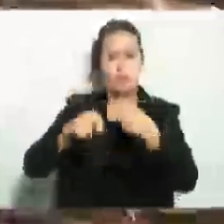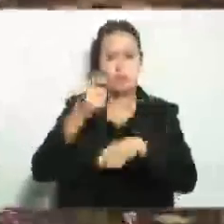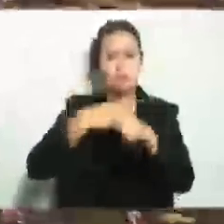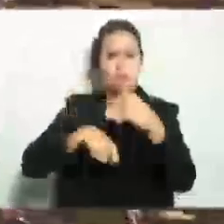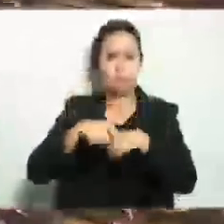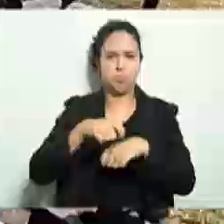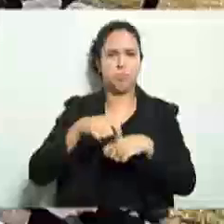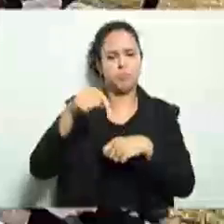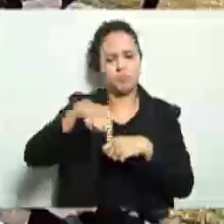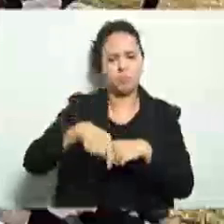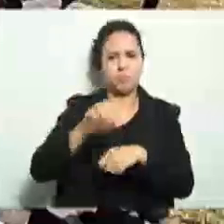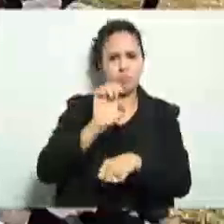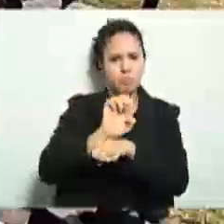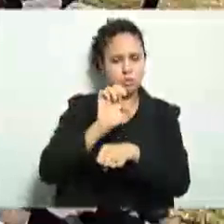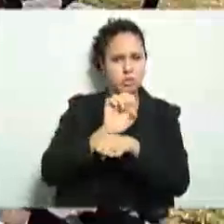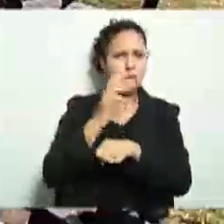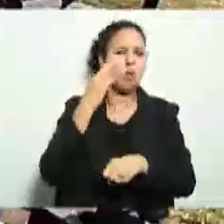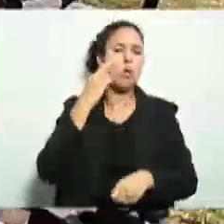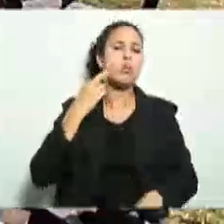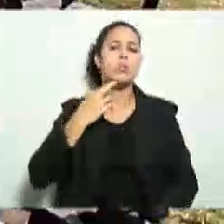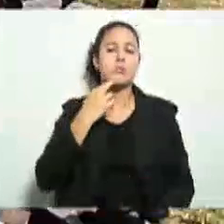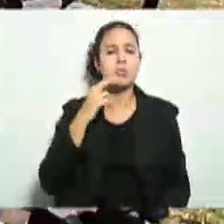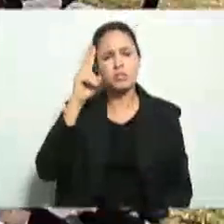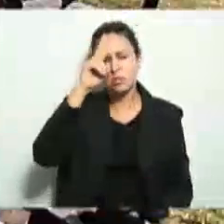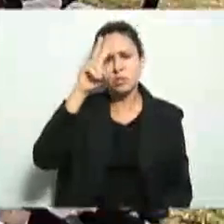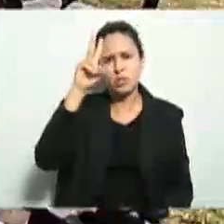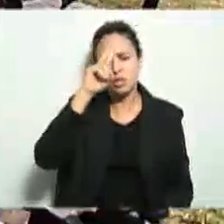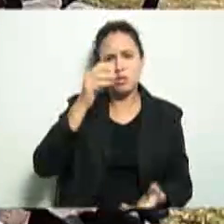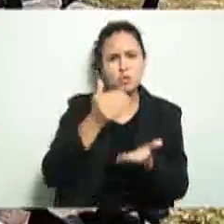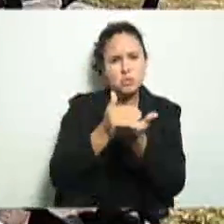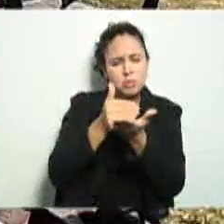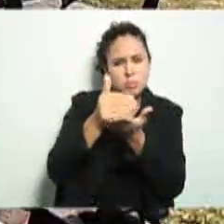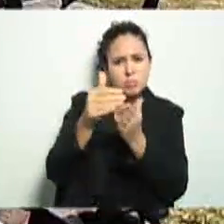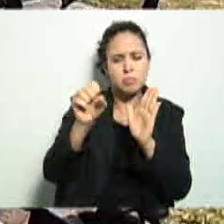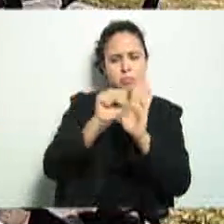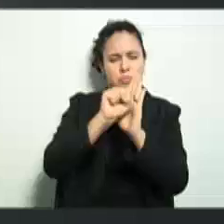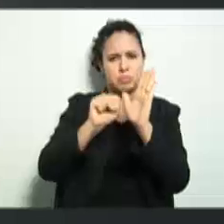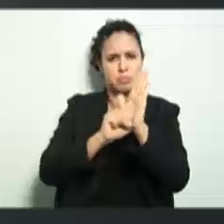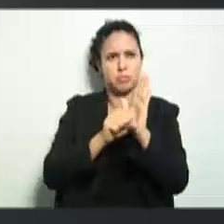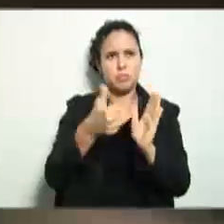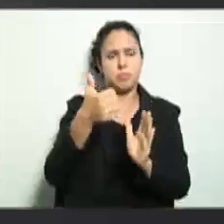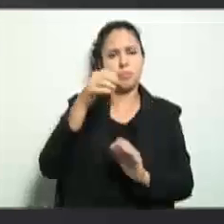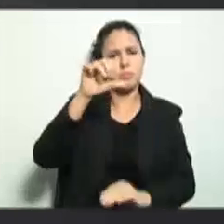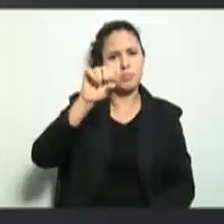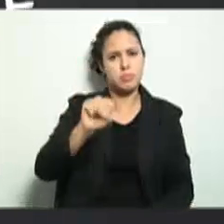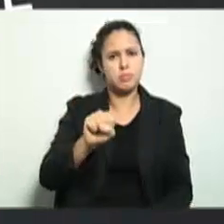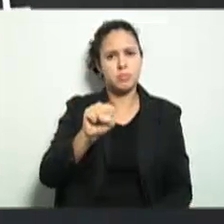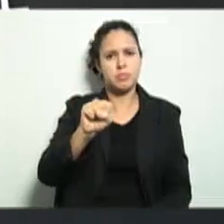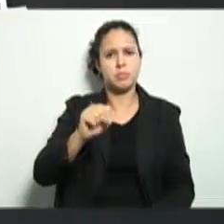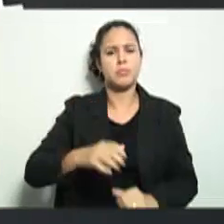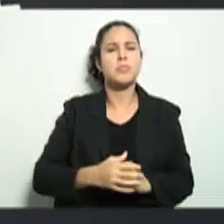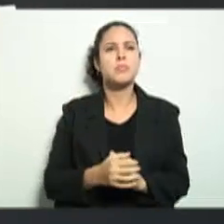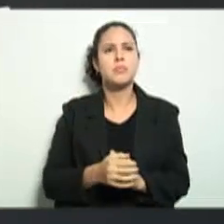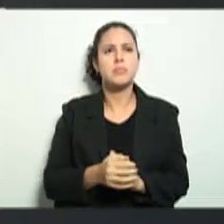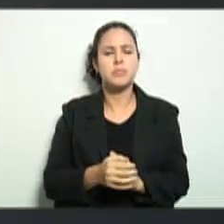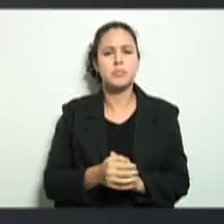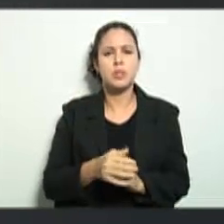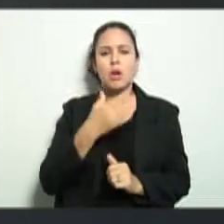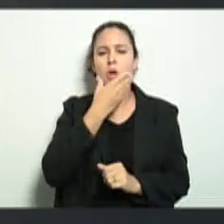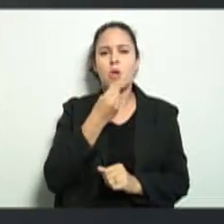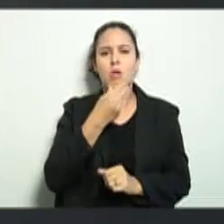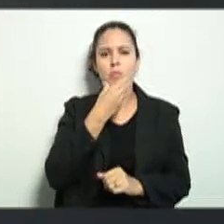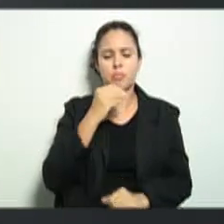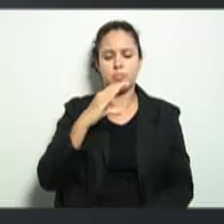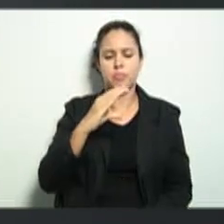amazônica. Essa história surgiu no início do século XVIII. O naturalista Charles-Marie de la